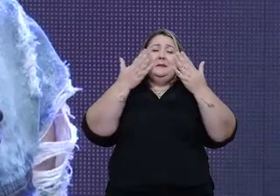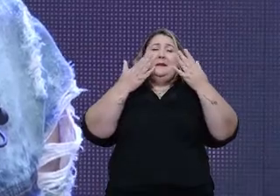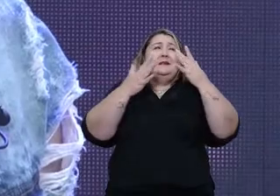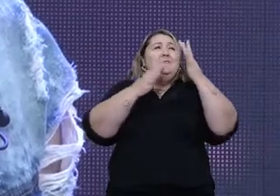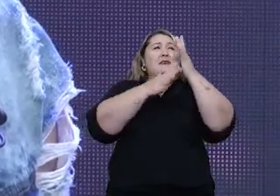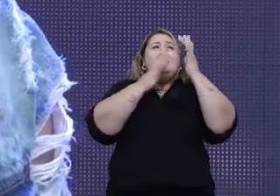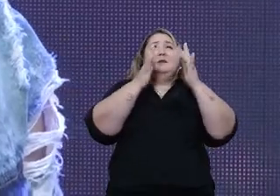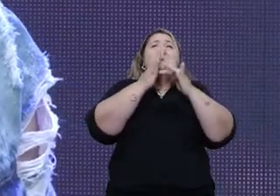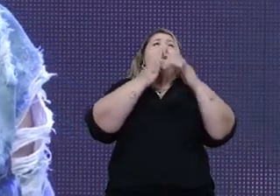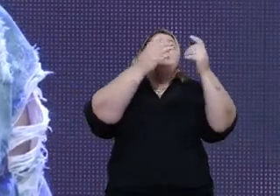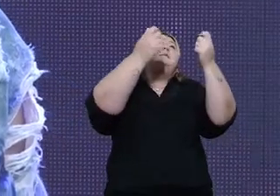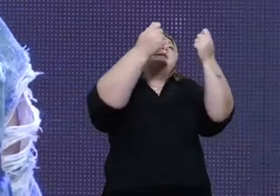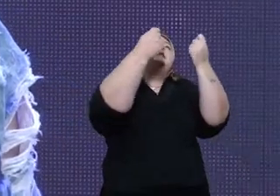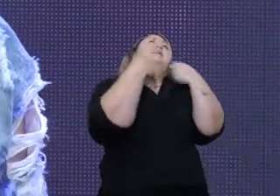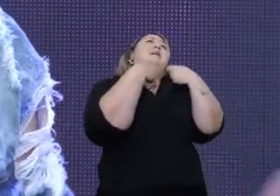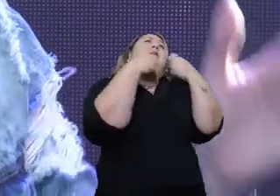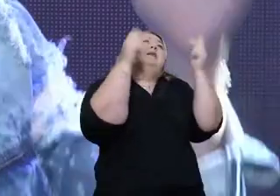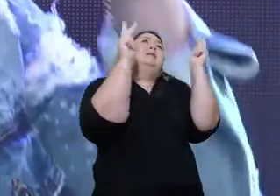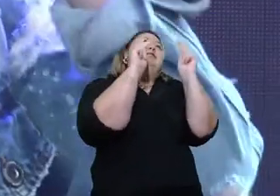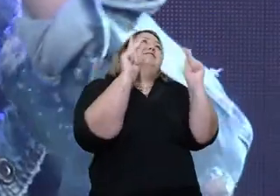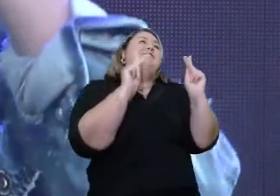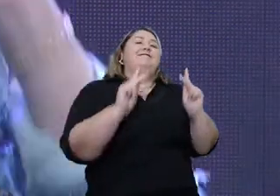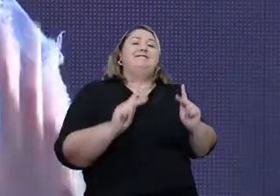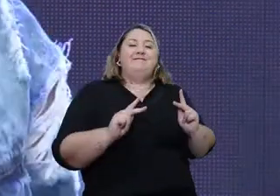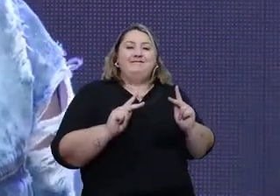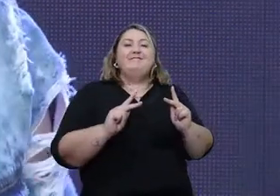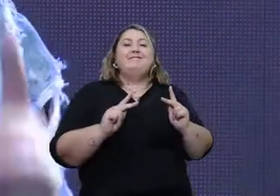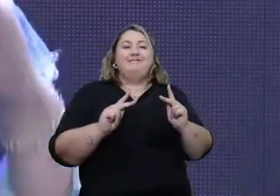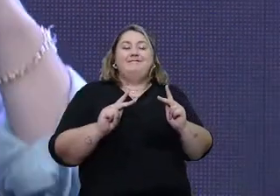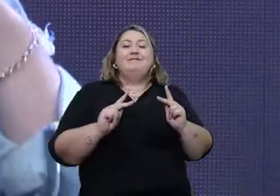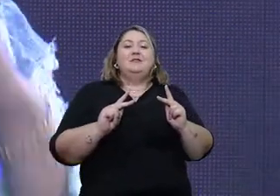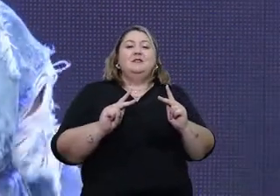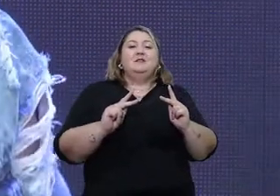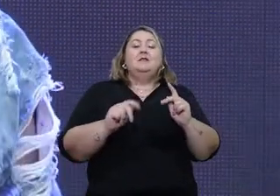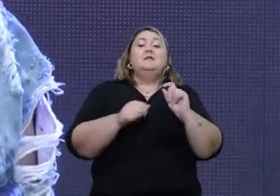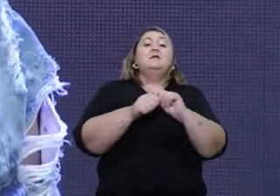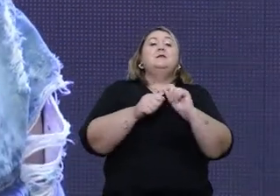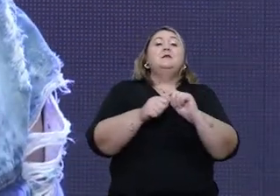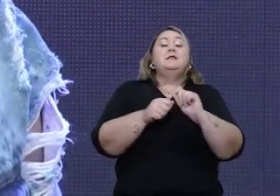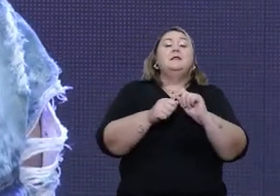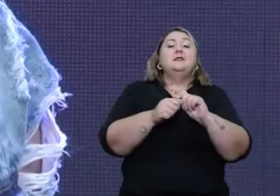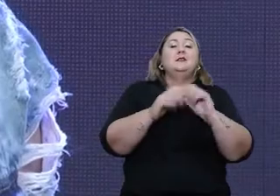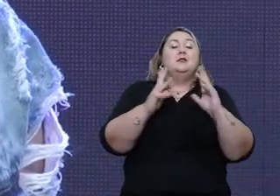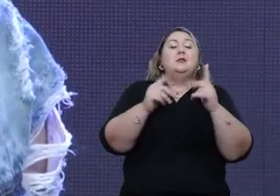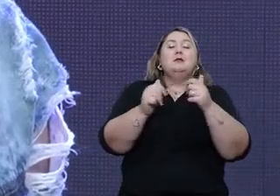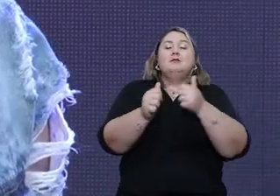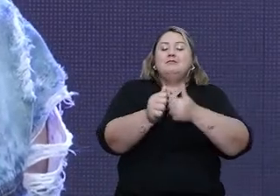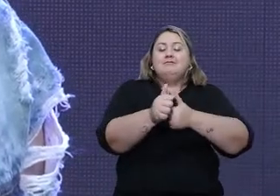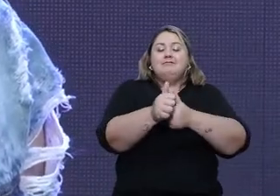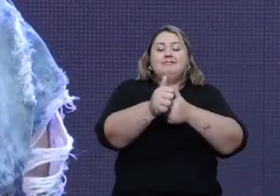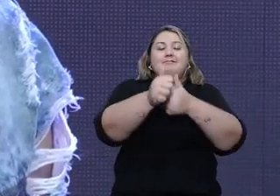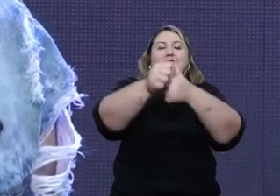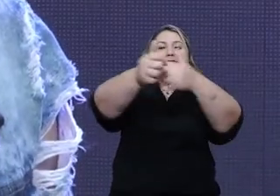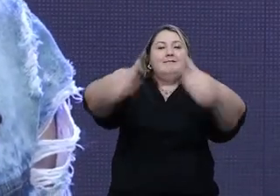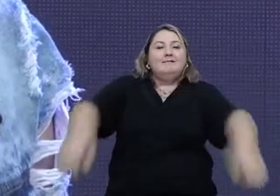demais. Me dá a sua paz. Largo tudo pra te